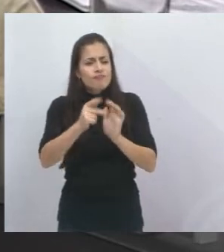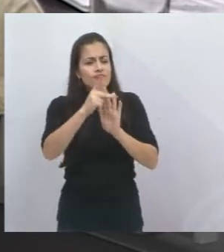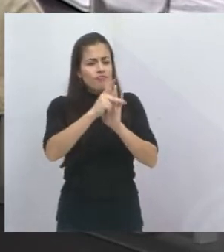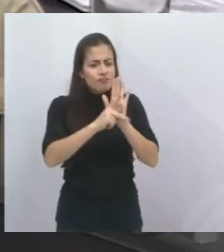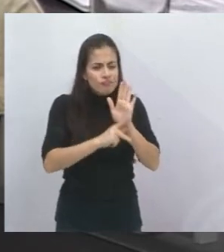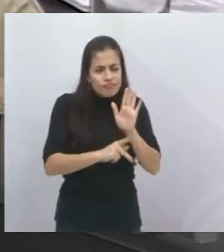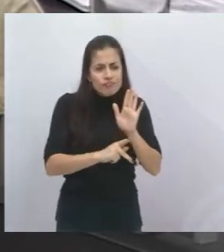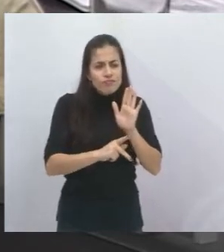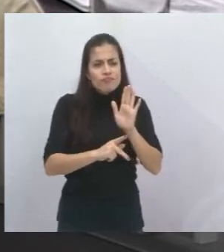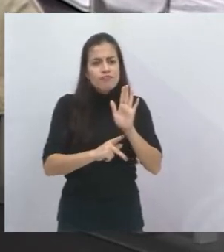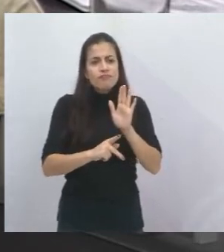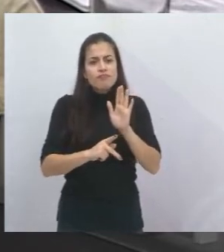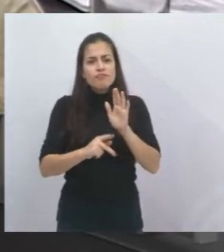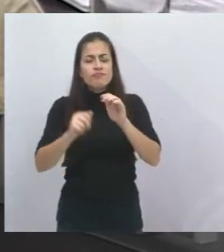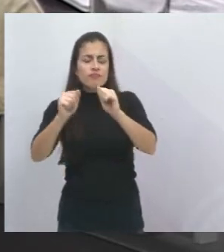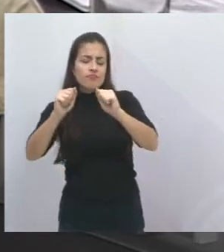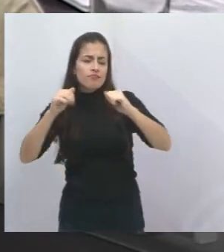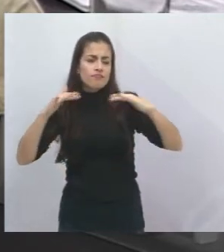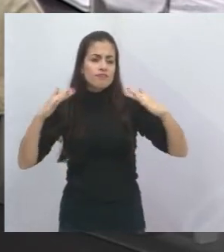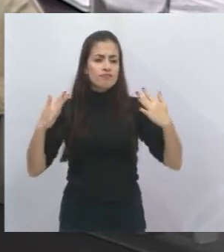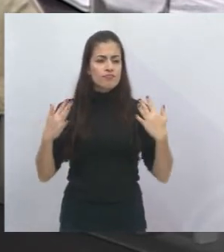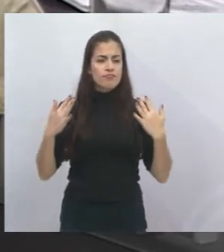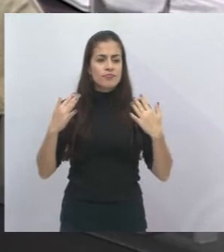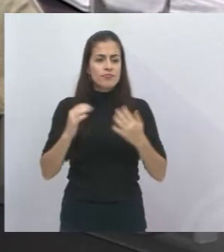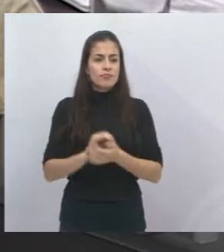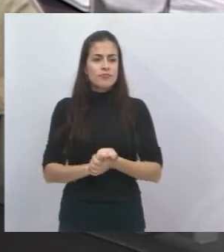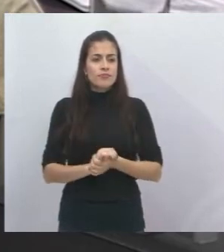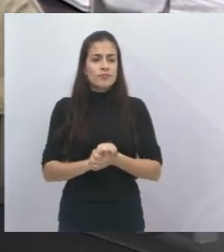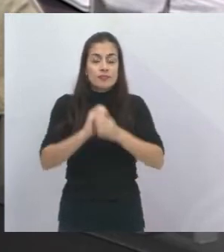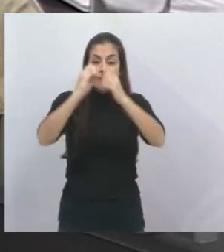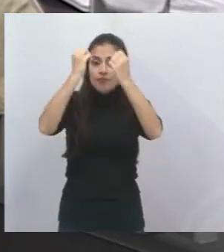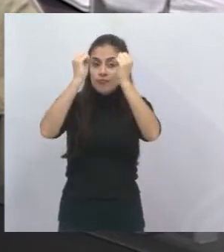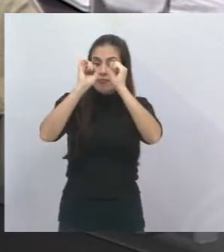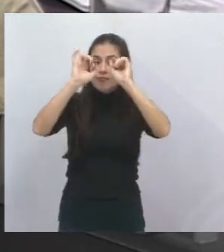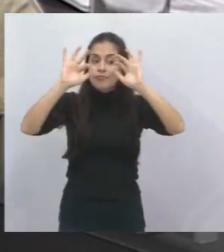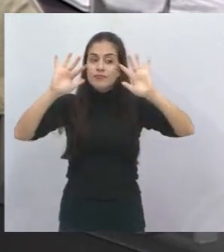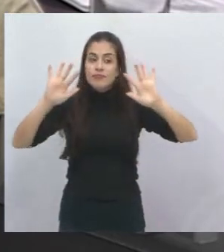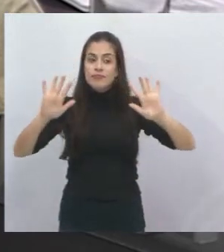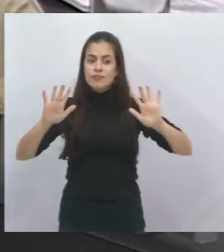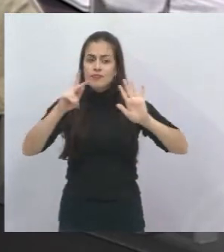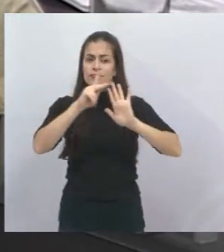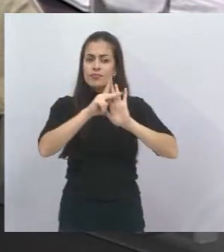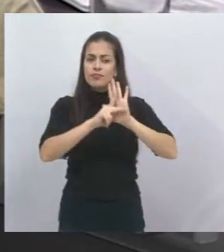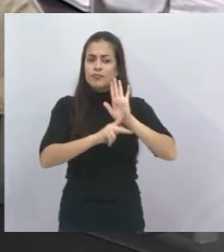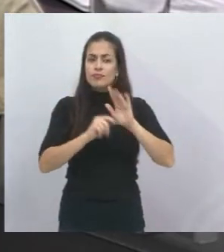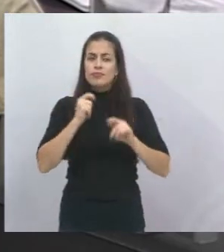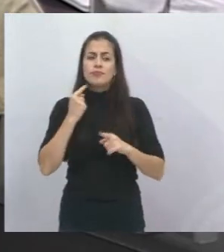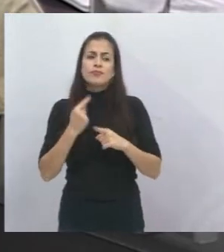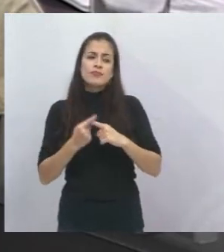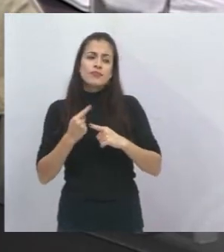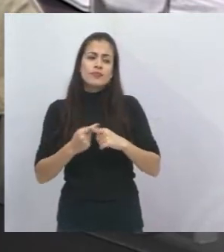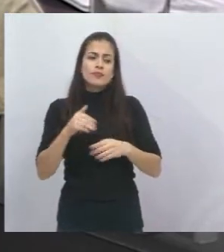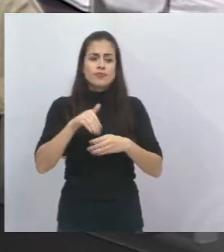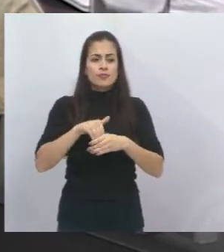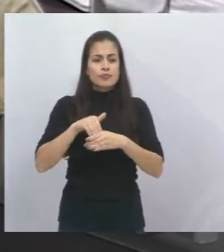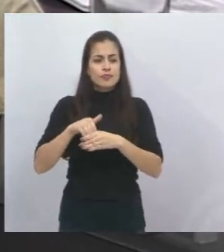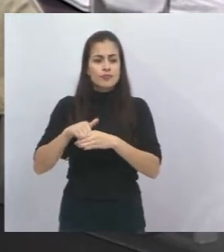seguir as audiências públicas para clarear, né, a respeito dos projetos, por que ele está sendo votado,